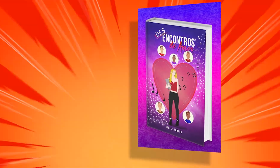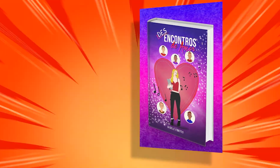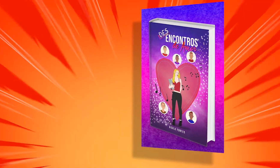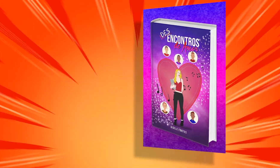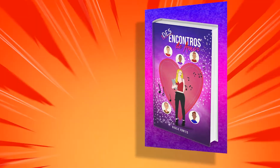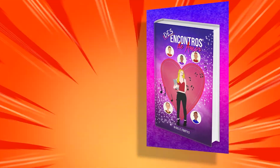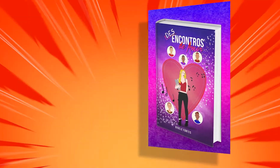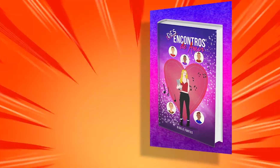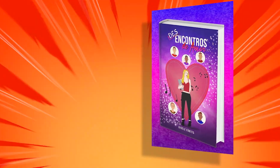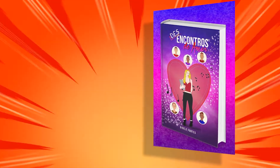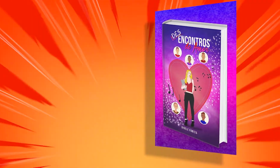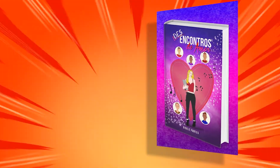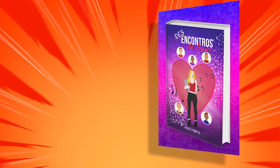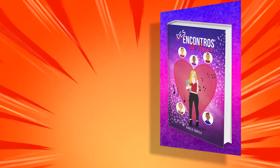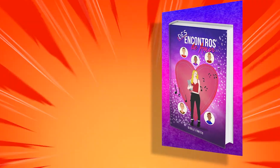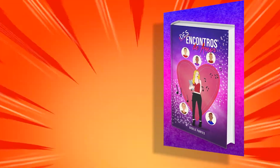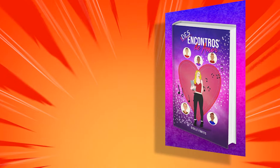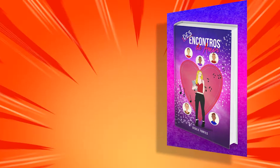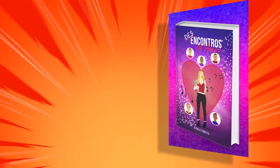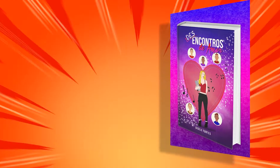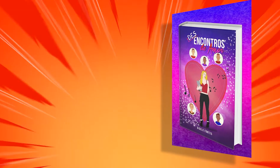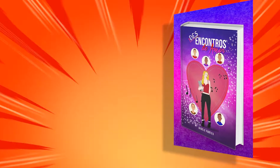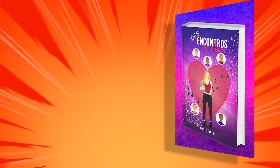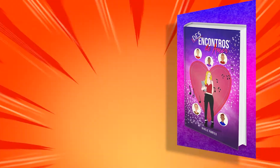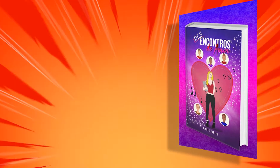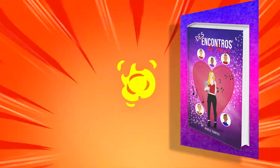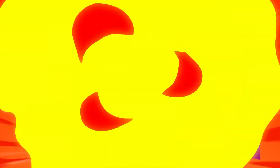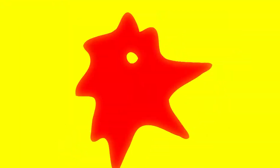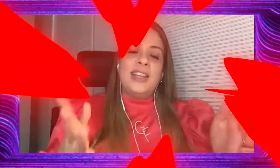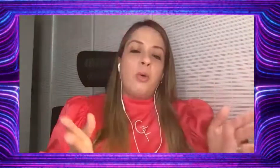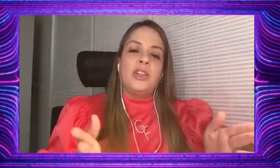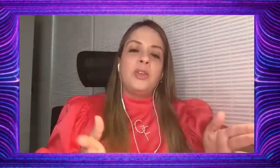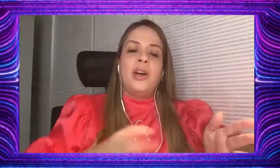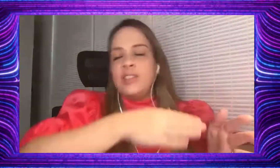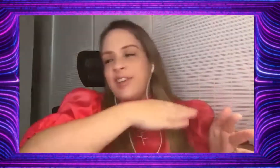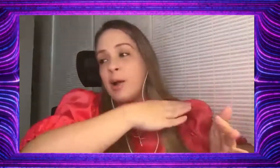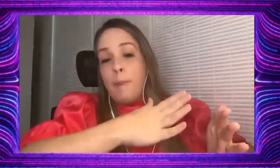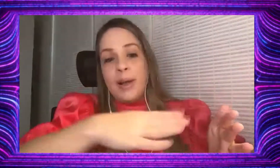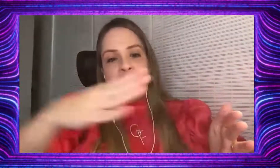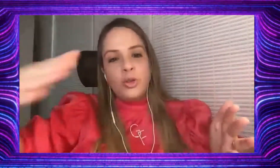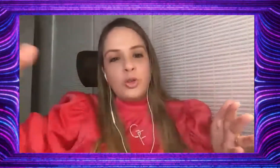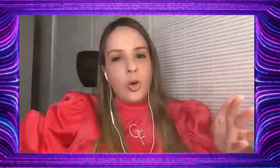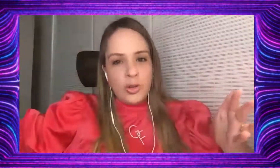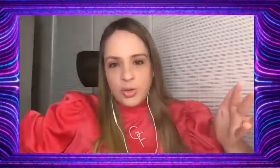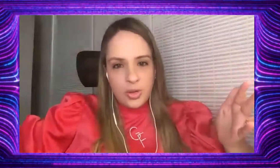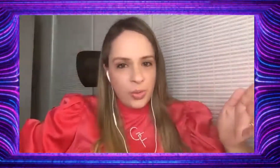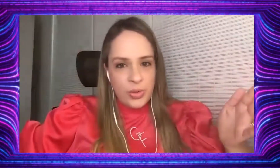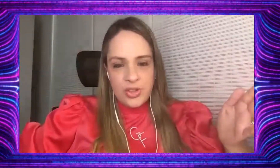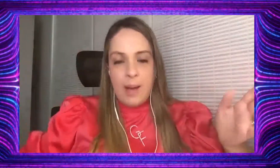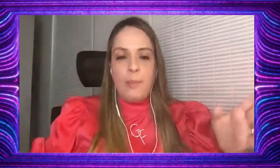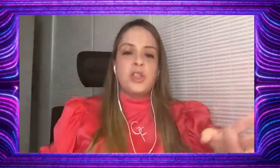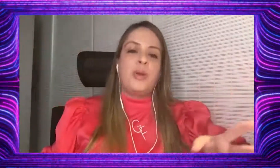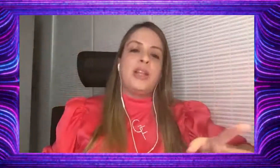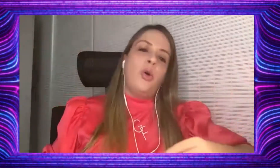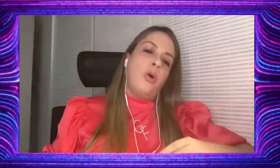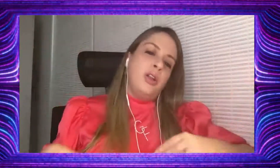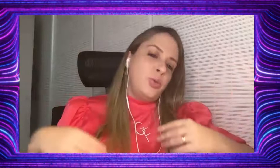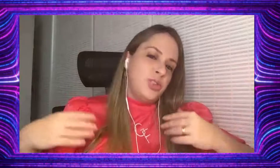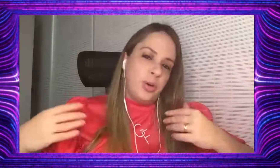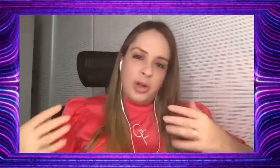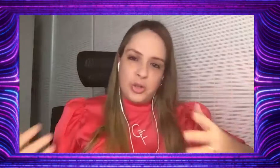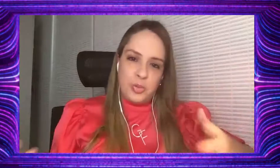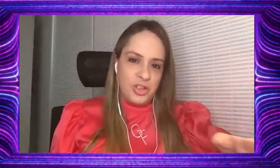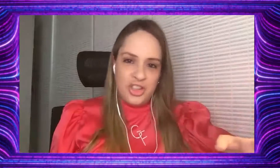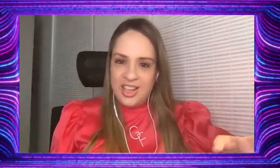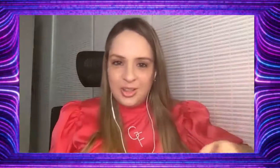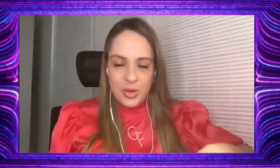comum, até o primeiro crush amoroso, que quando ela tem 4 anos, e vai acompanhando todos os amores platônicos,